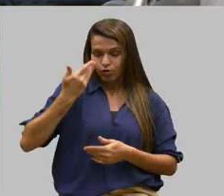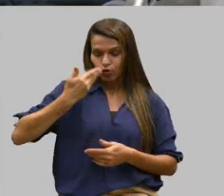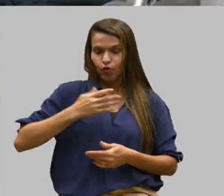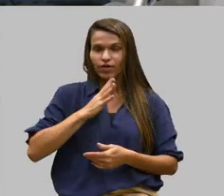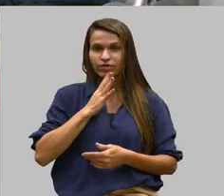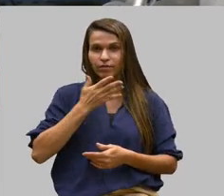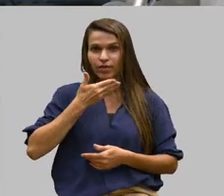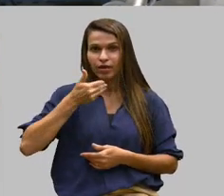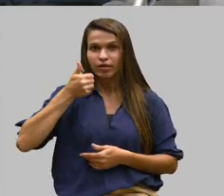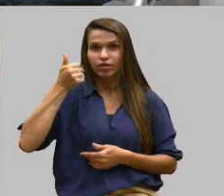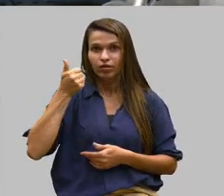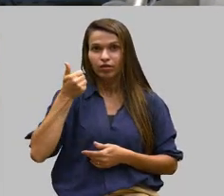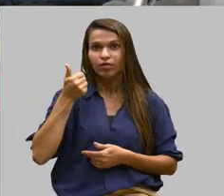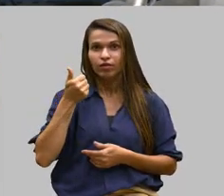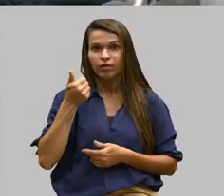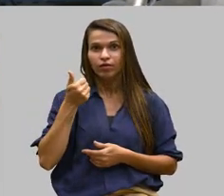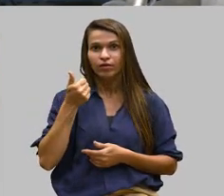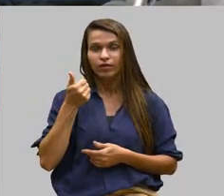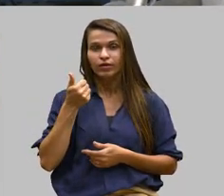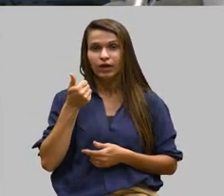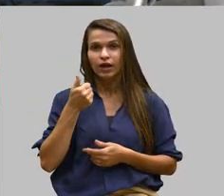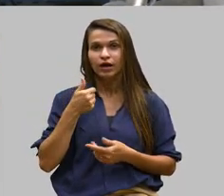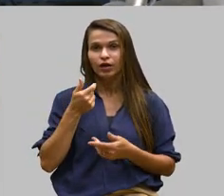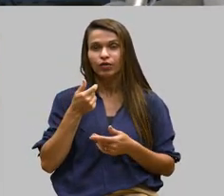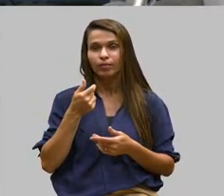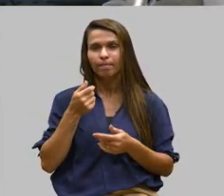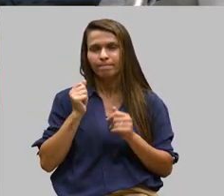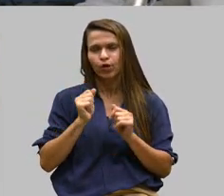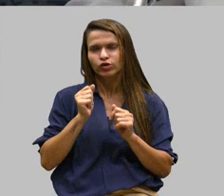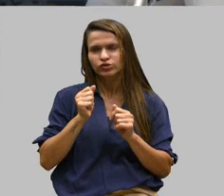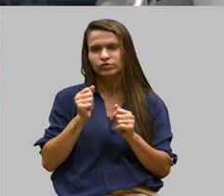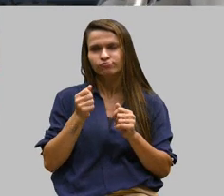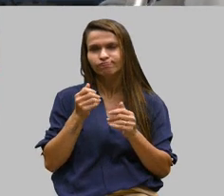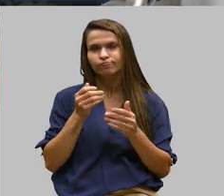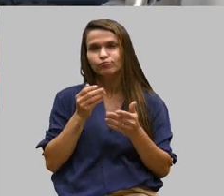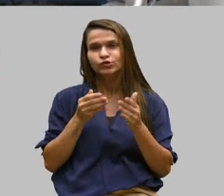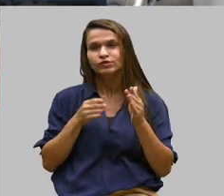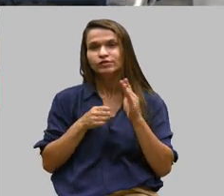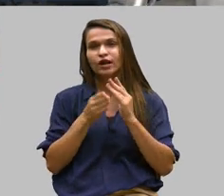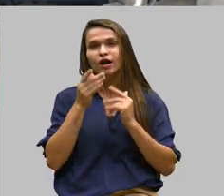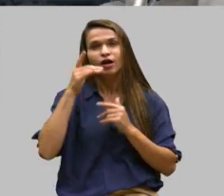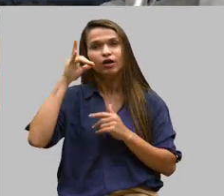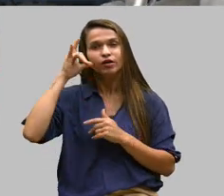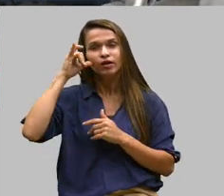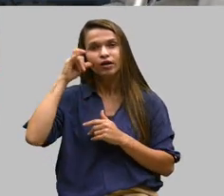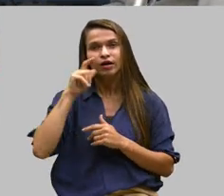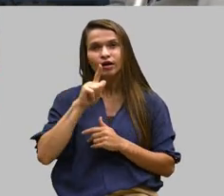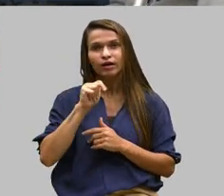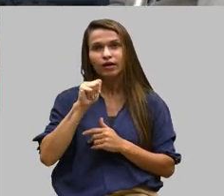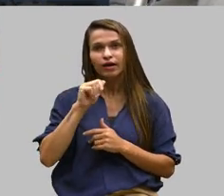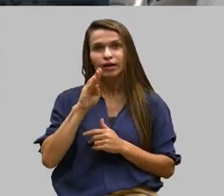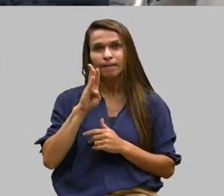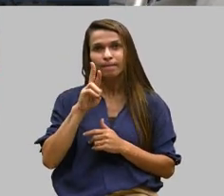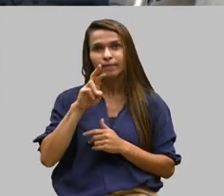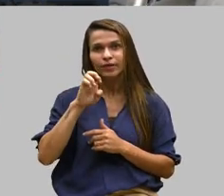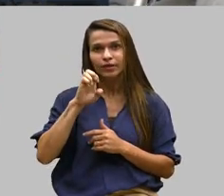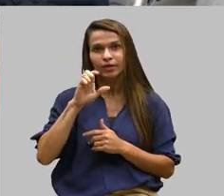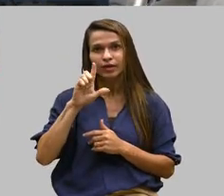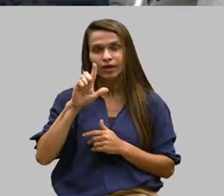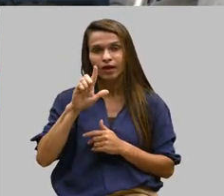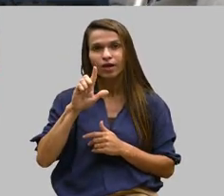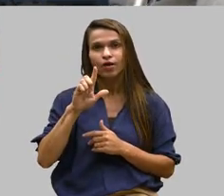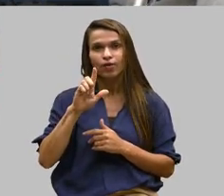a última vez do meu Instagram @gabrielcamargos libras lá vocês